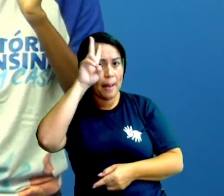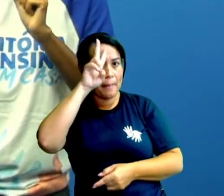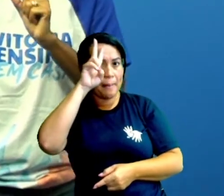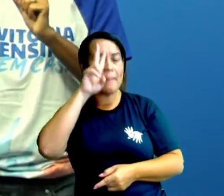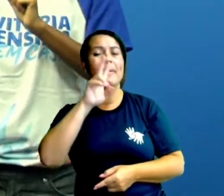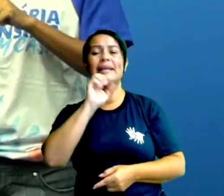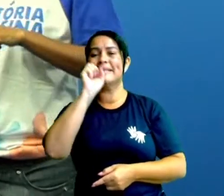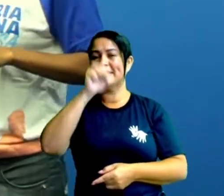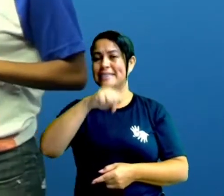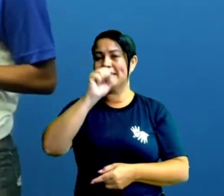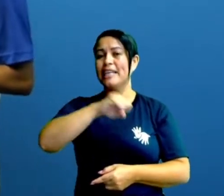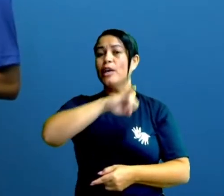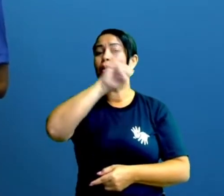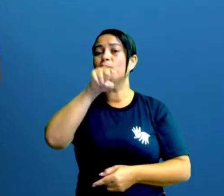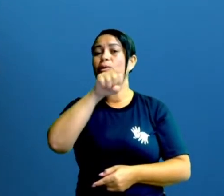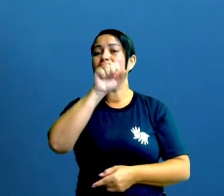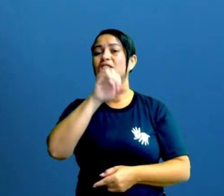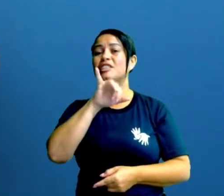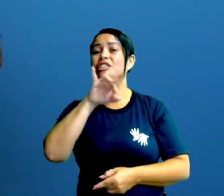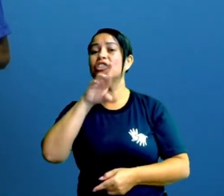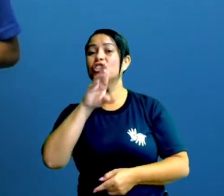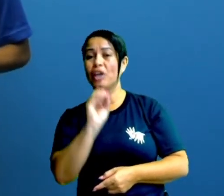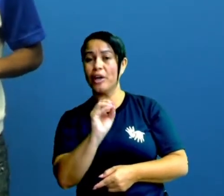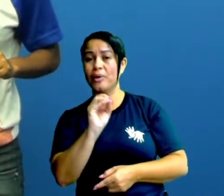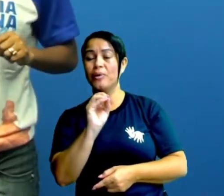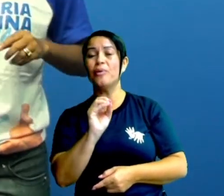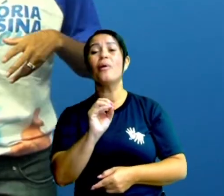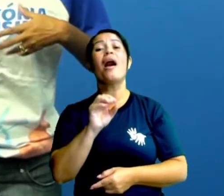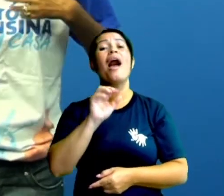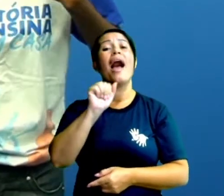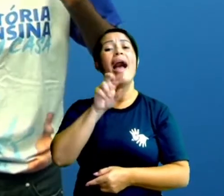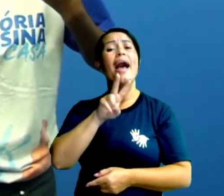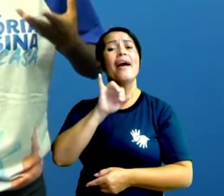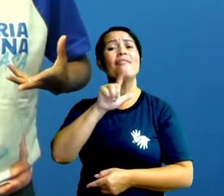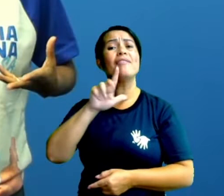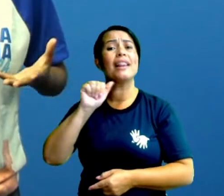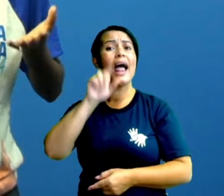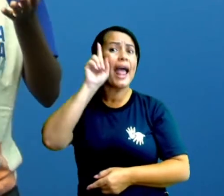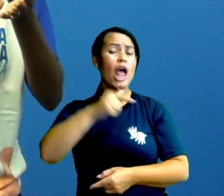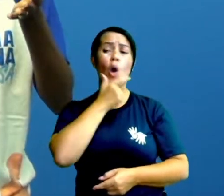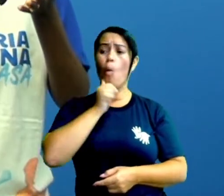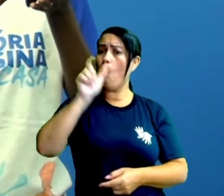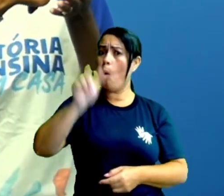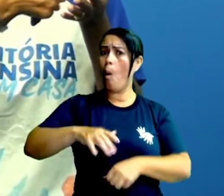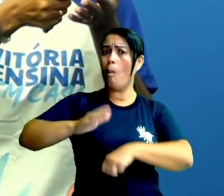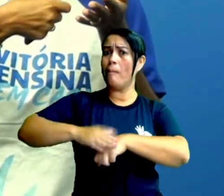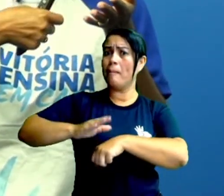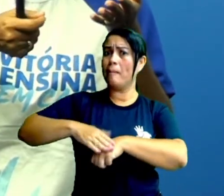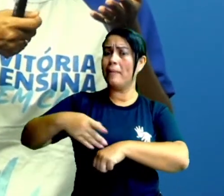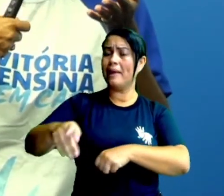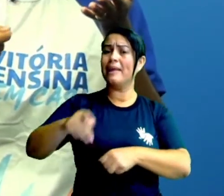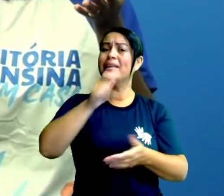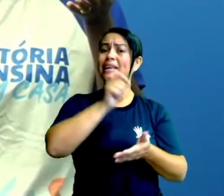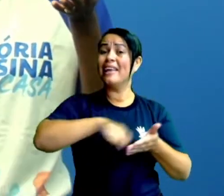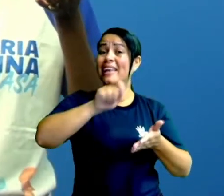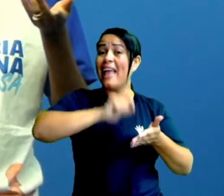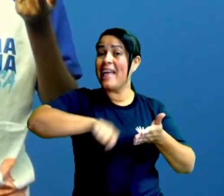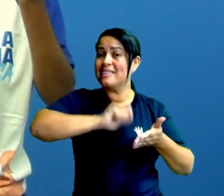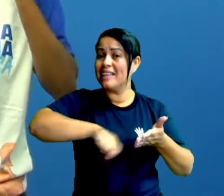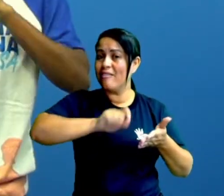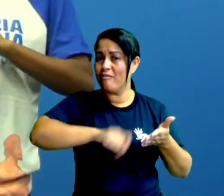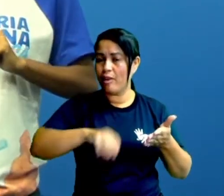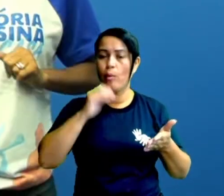o Jairo Ávila isso mesmo então Jairo Avila ele é o alto Ou seja é a pessoa que